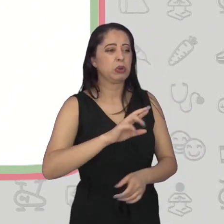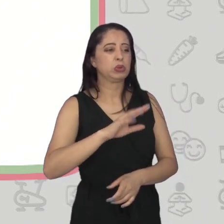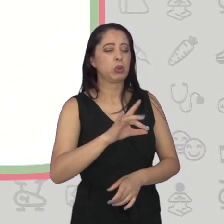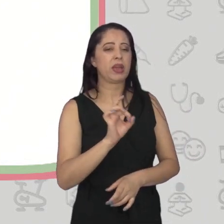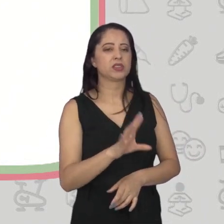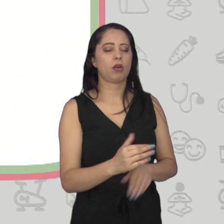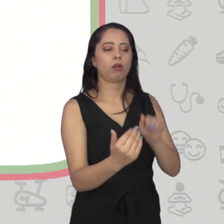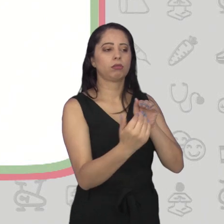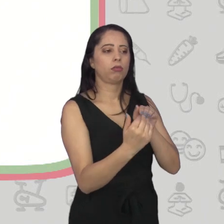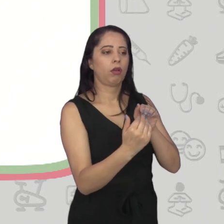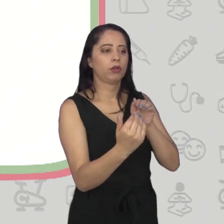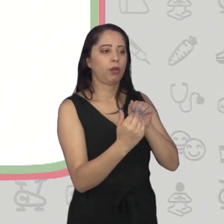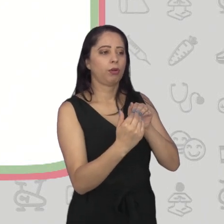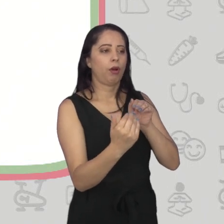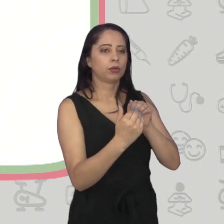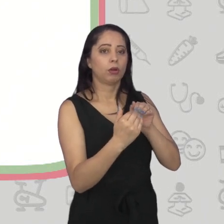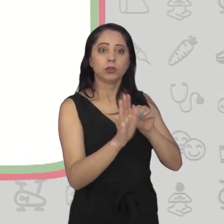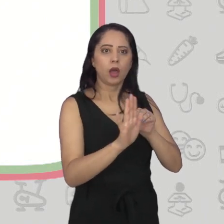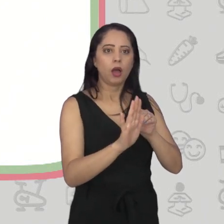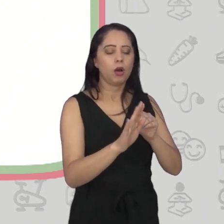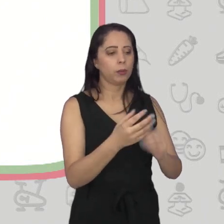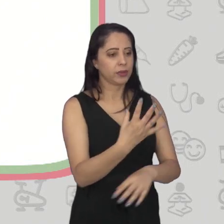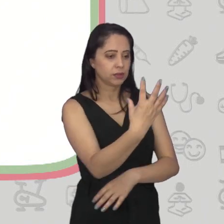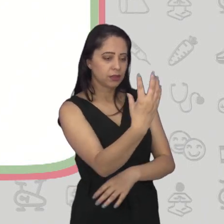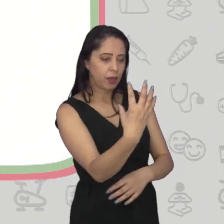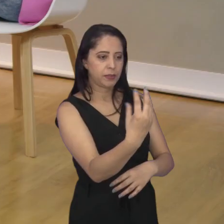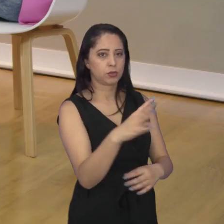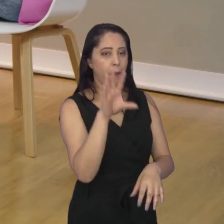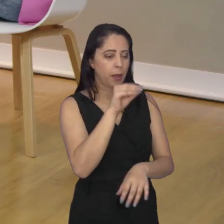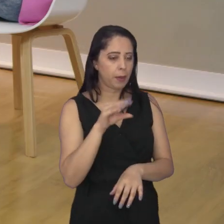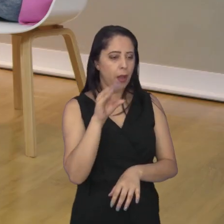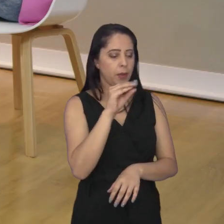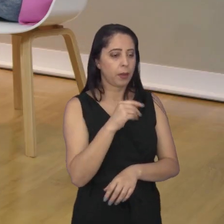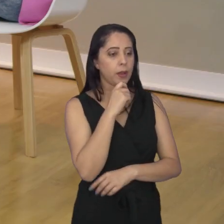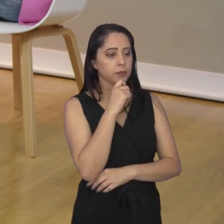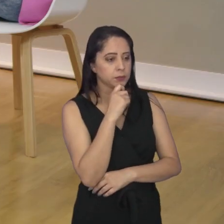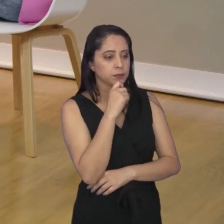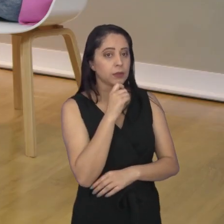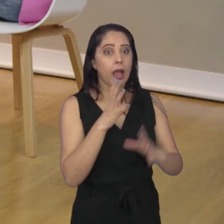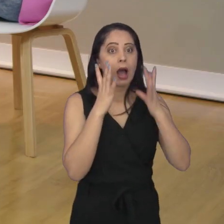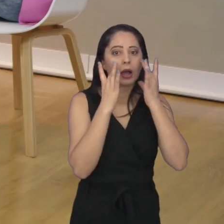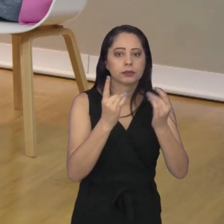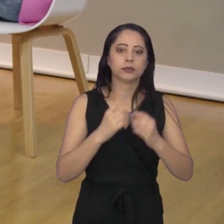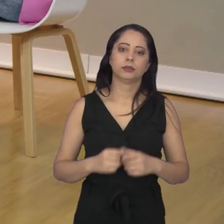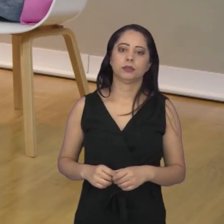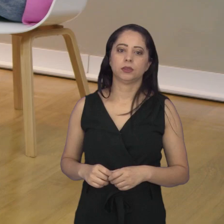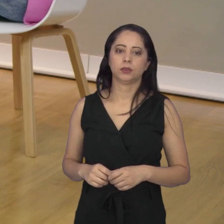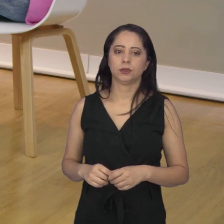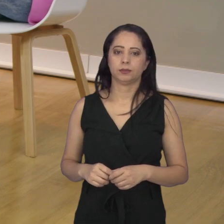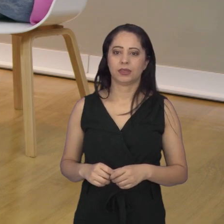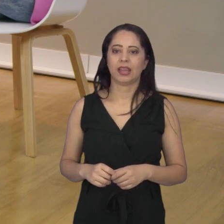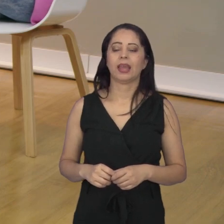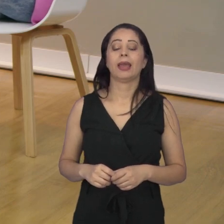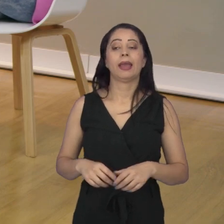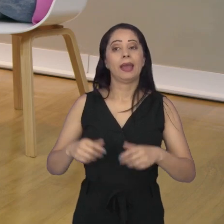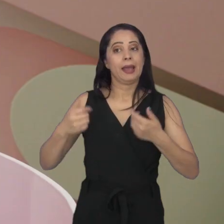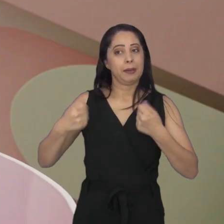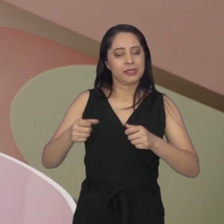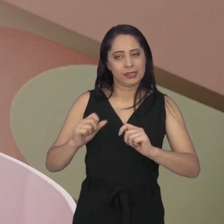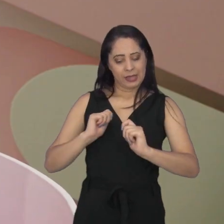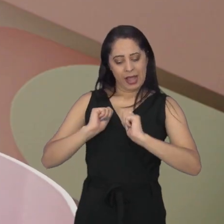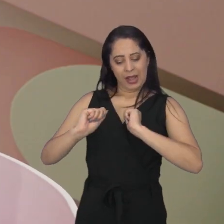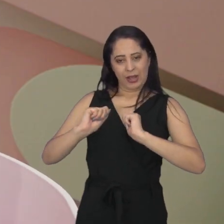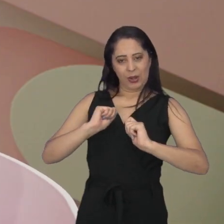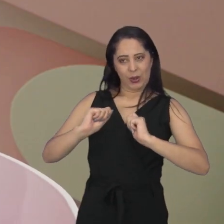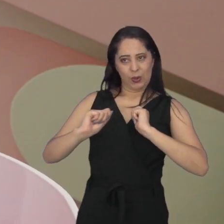com o rosto, mas principalmente ouvindo, né? Ótimo. Exato. Não haja e nem fale por impulso. É aquela coisa,